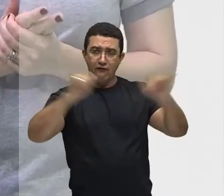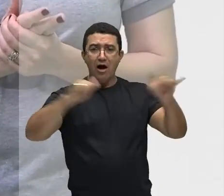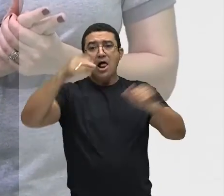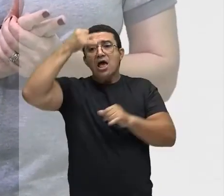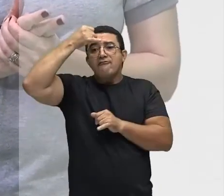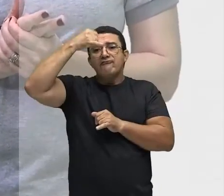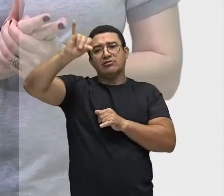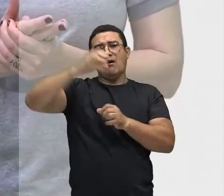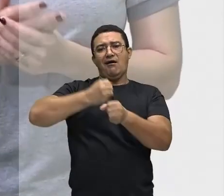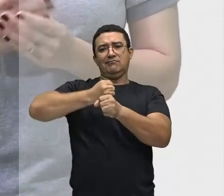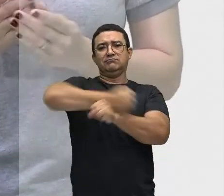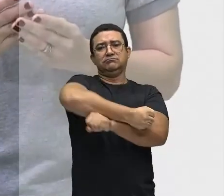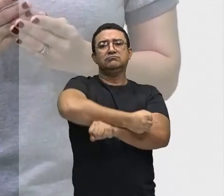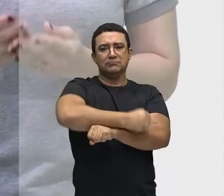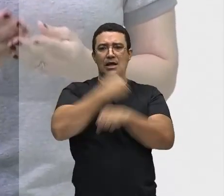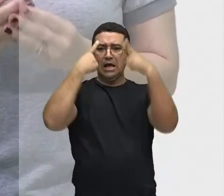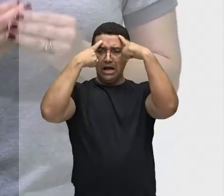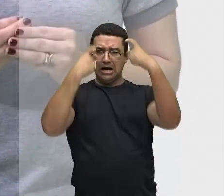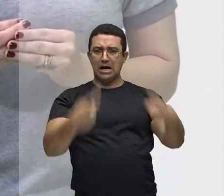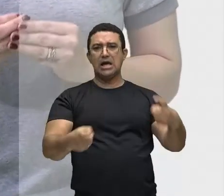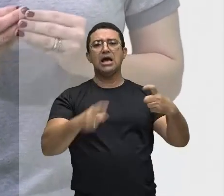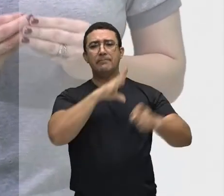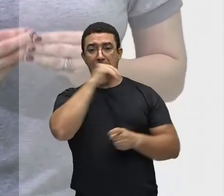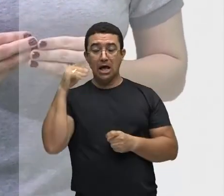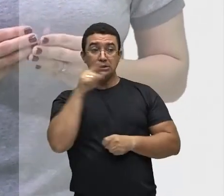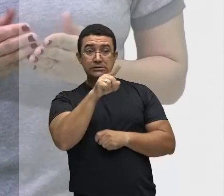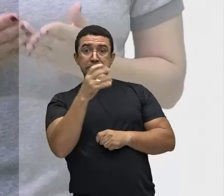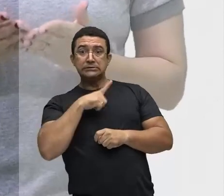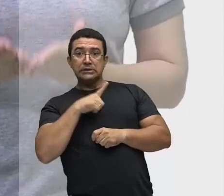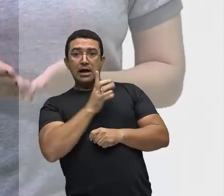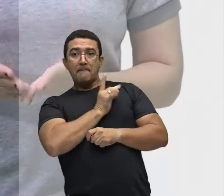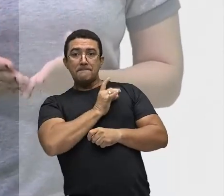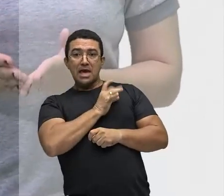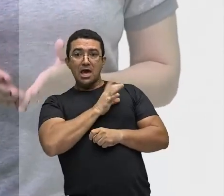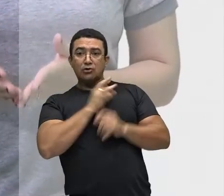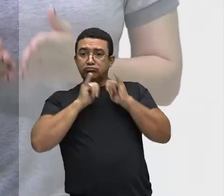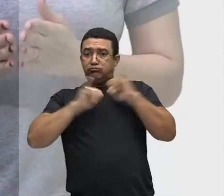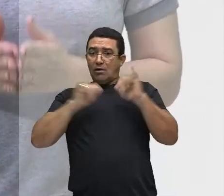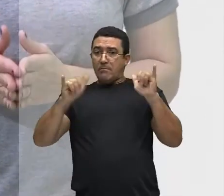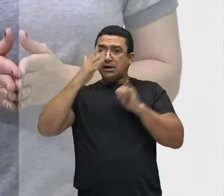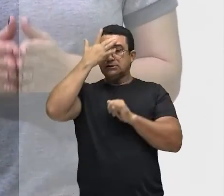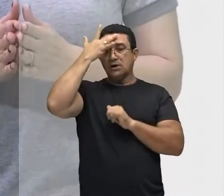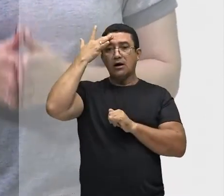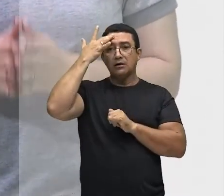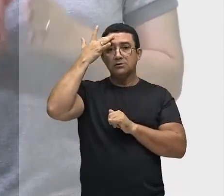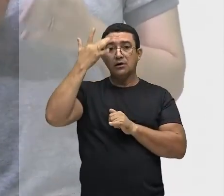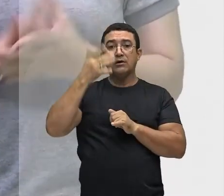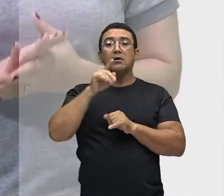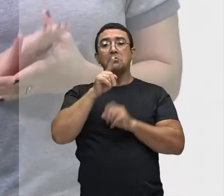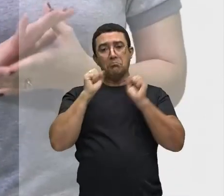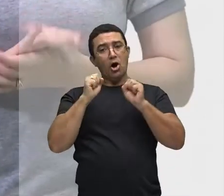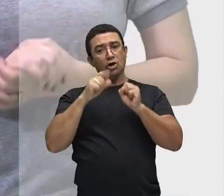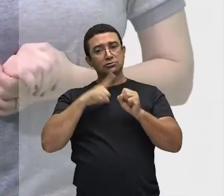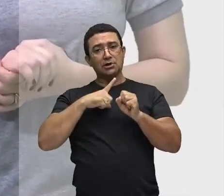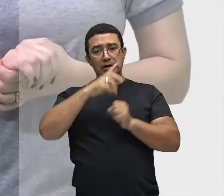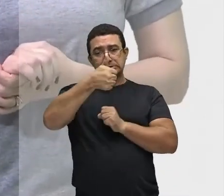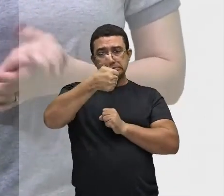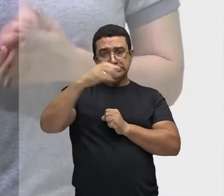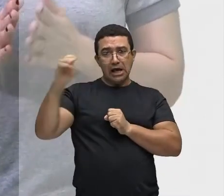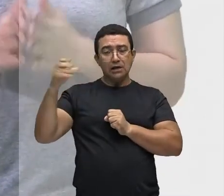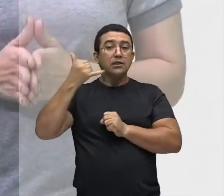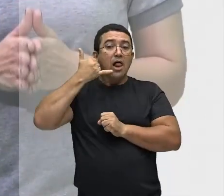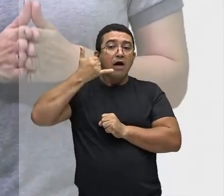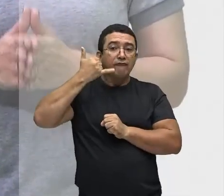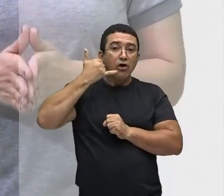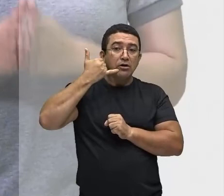de abuso. Caso você tenha medo de falar com qualquer pessoa, tente os disques denúncias que existem,